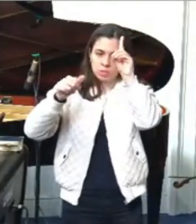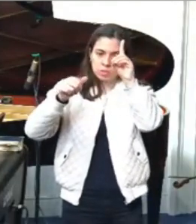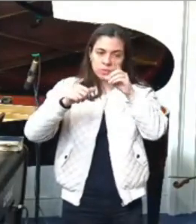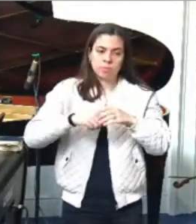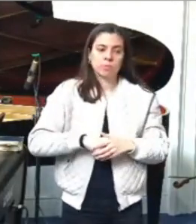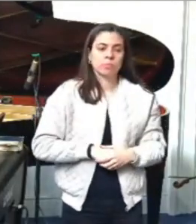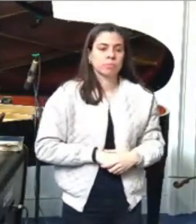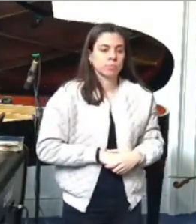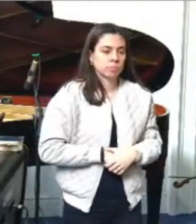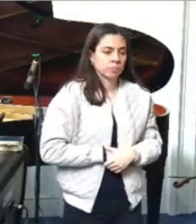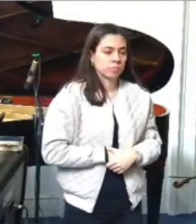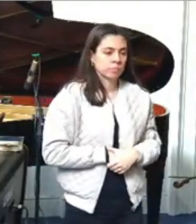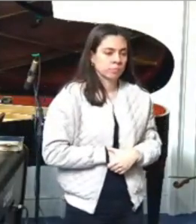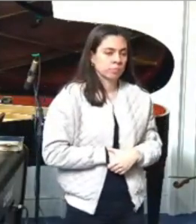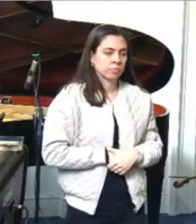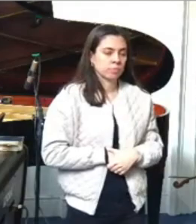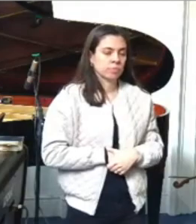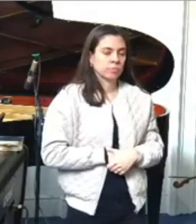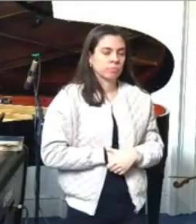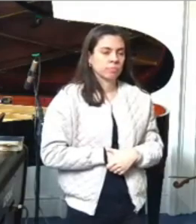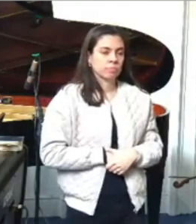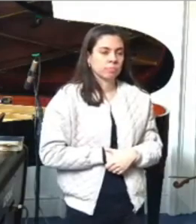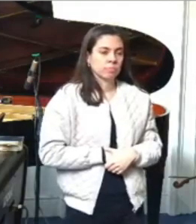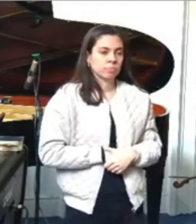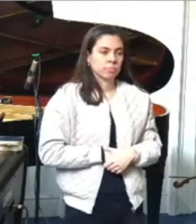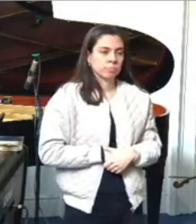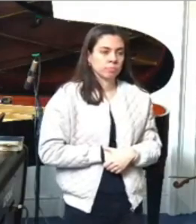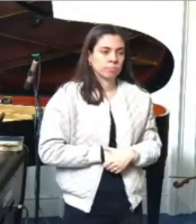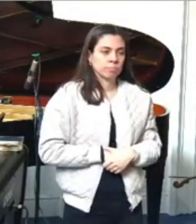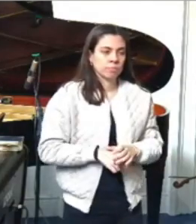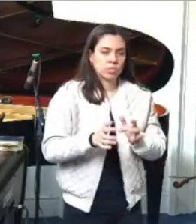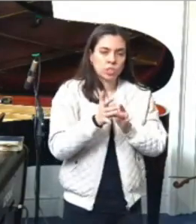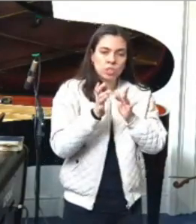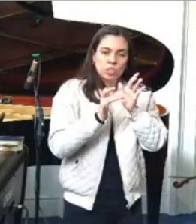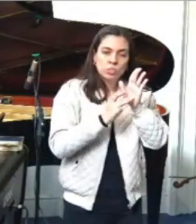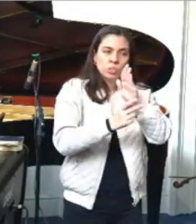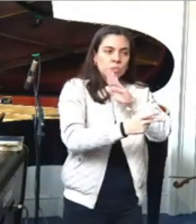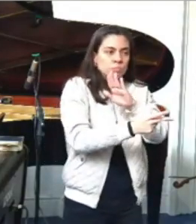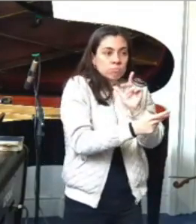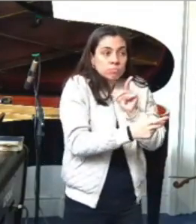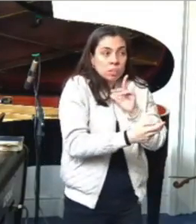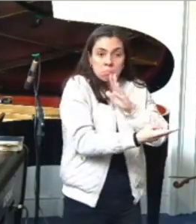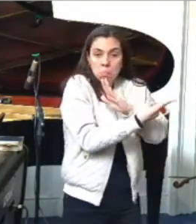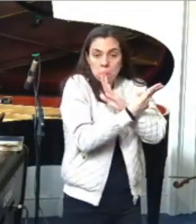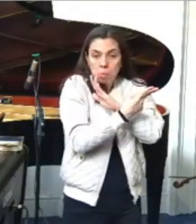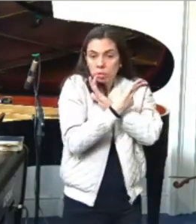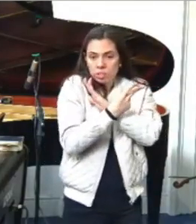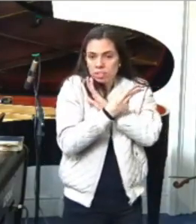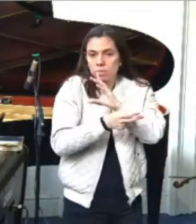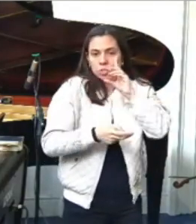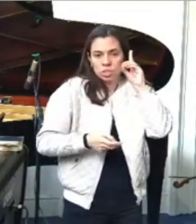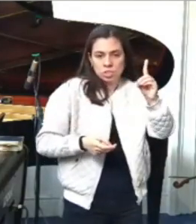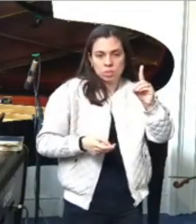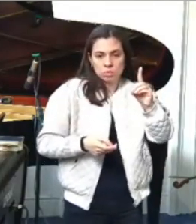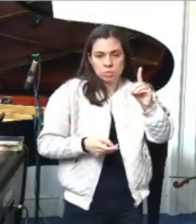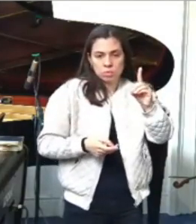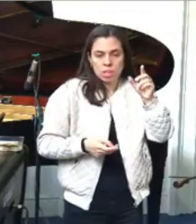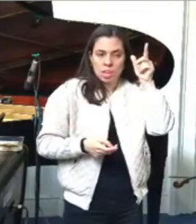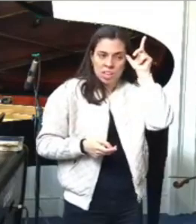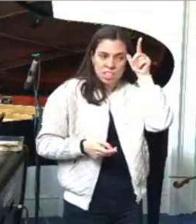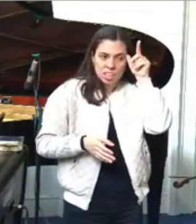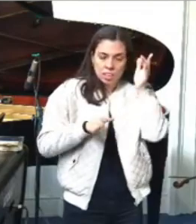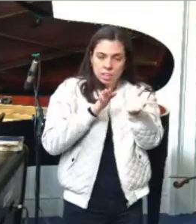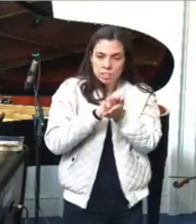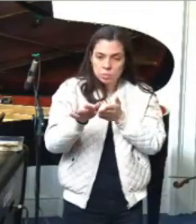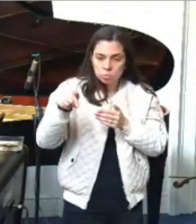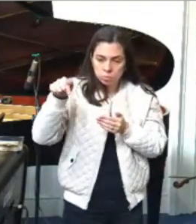alvo principal de Satanás está protegido, está fora do alcance do inimigo. E Satanás é expulso